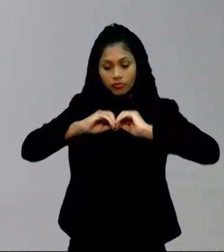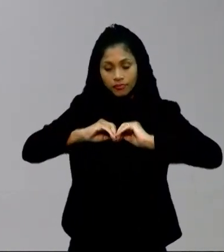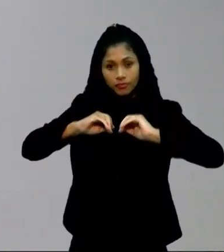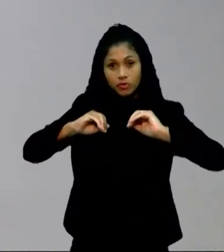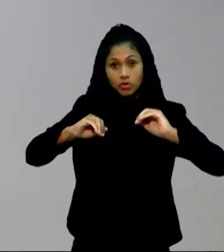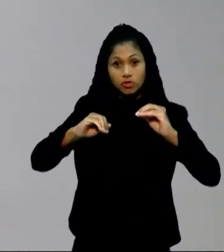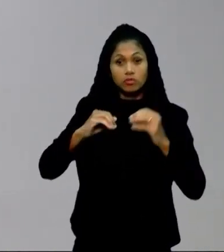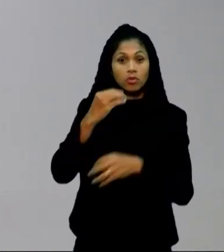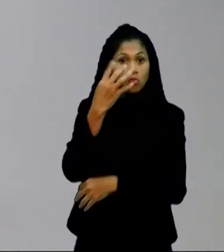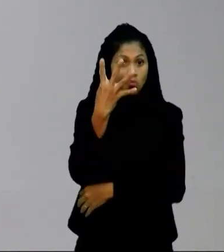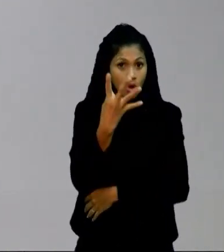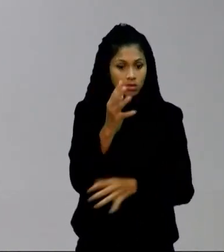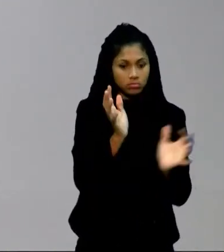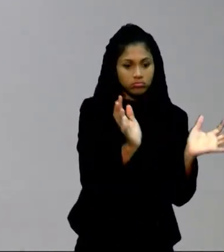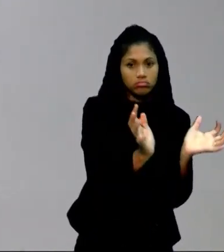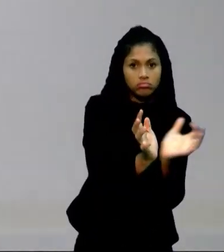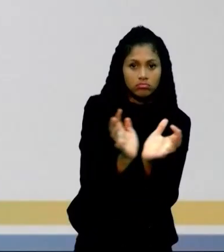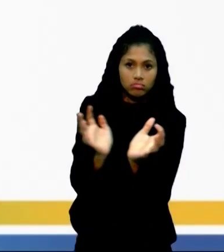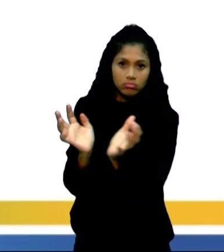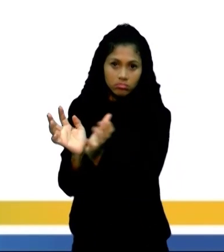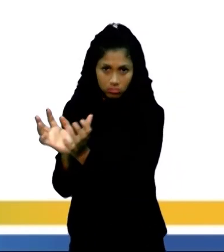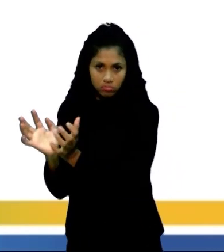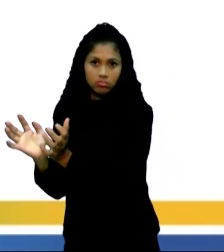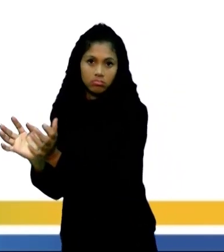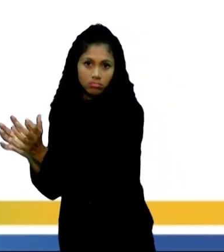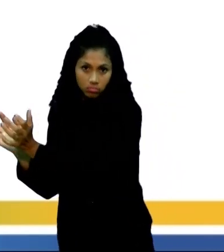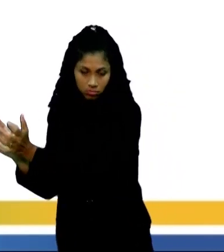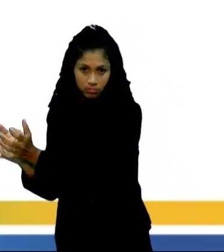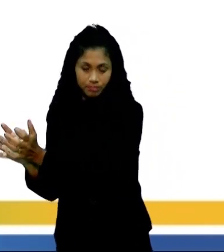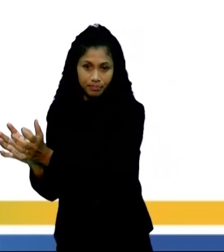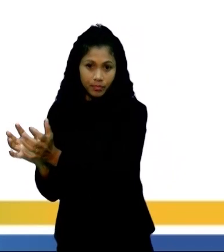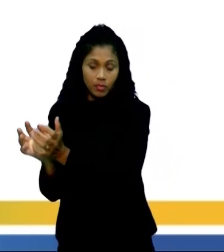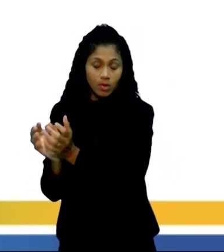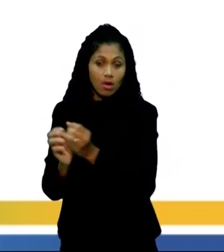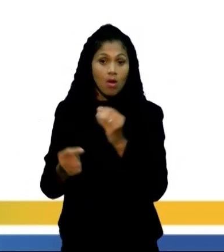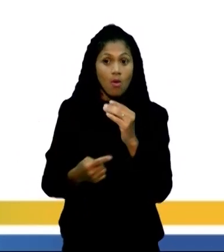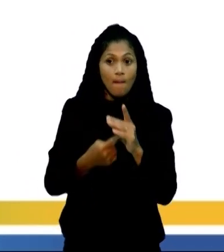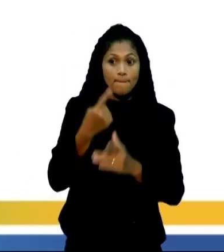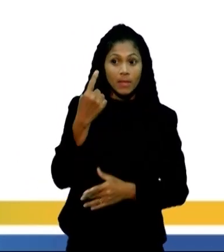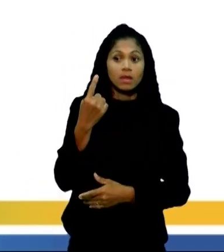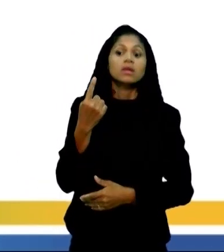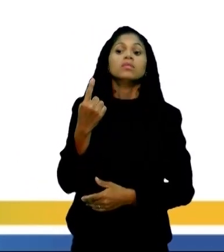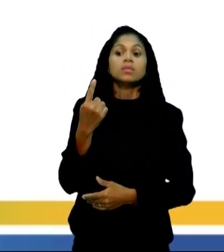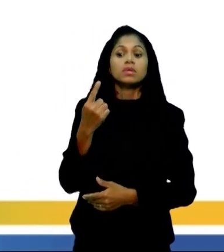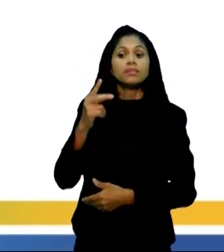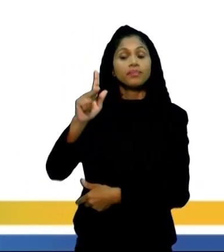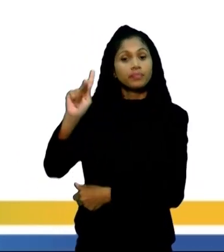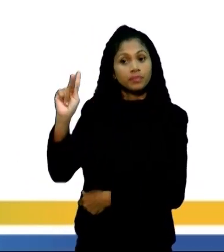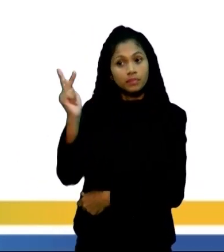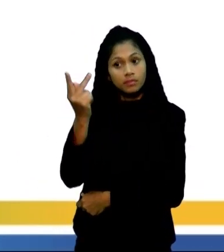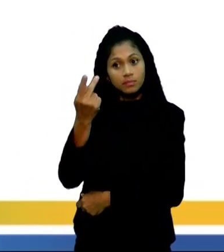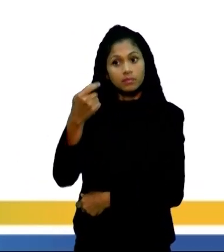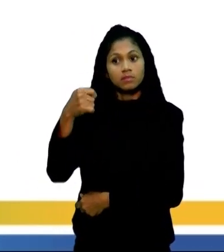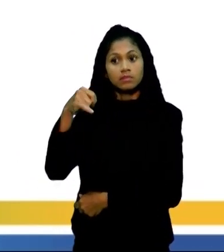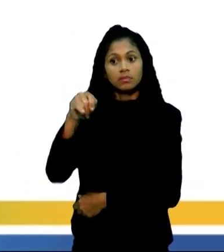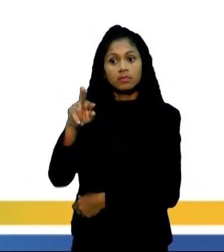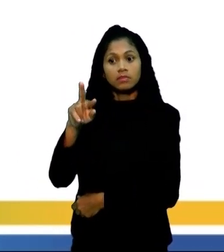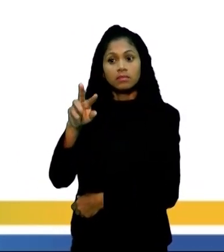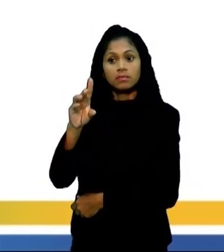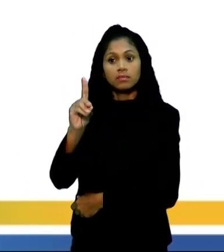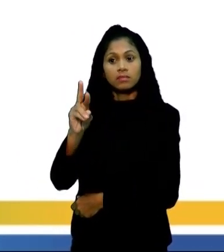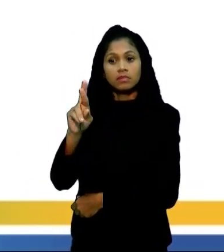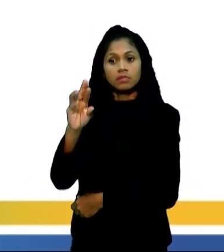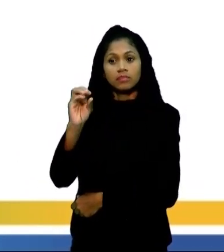grandes grupos. O primeiro grupo é o oxigênio, o primeiro grupo é o hidrogênio, lá em cima,